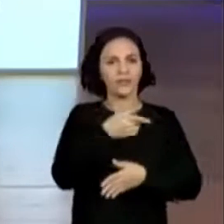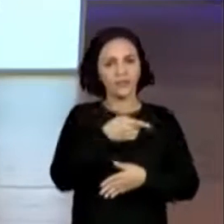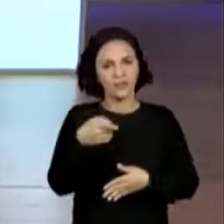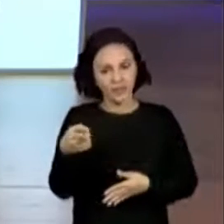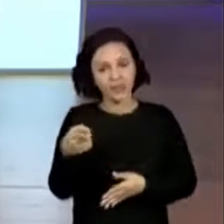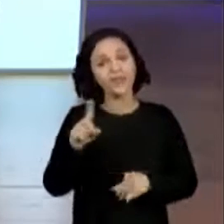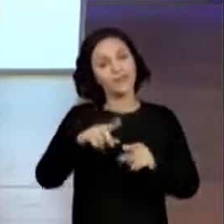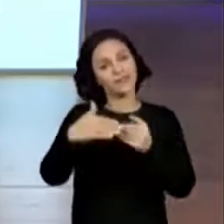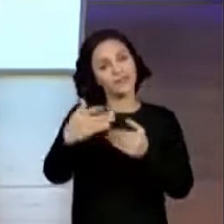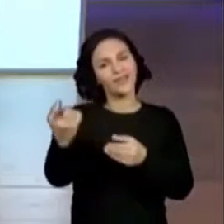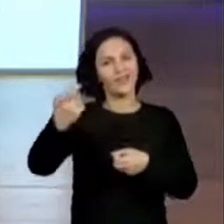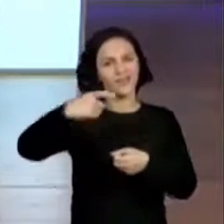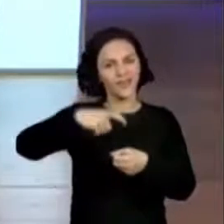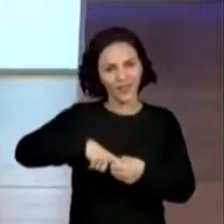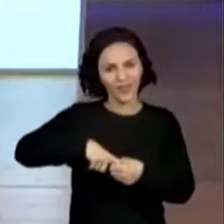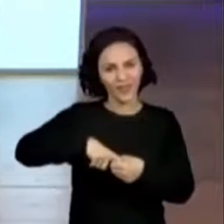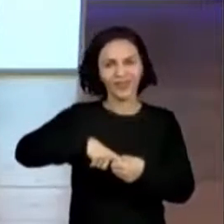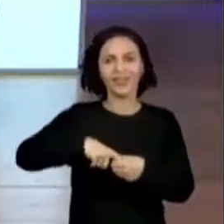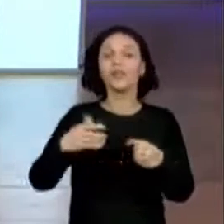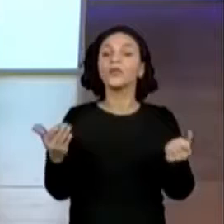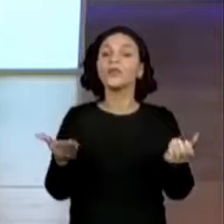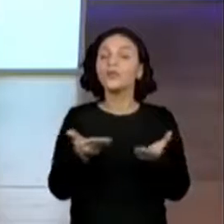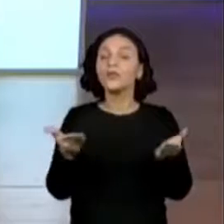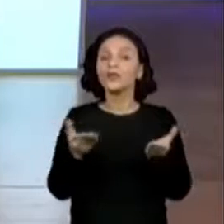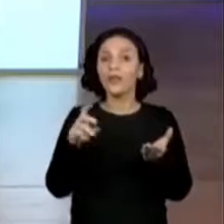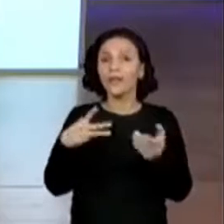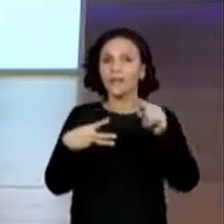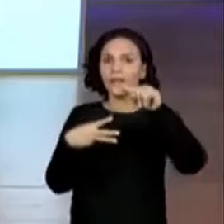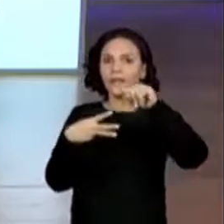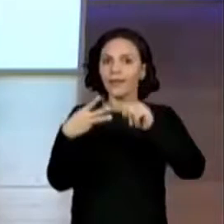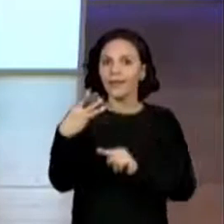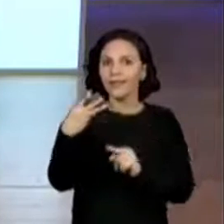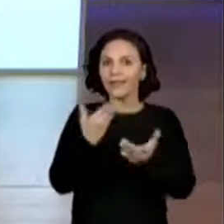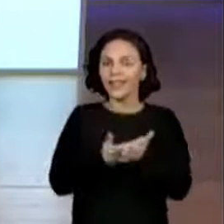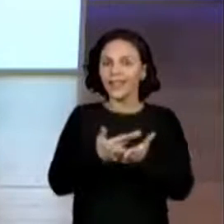A gente volta daqui a pouquinho. Hoje são 3